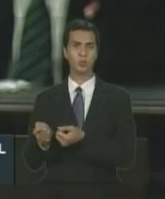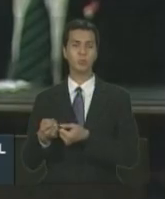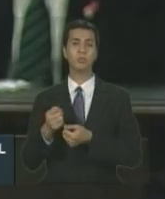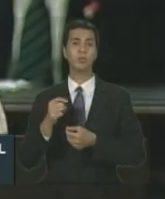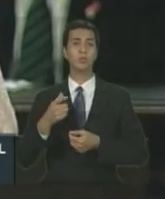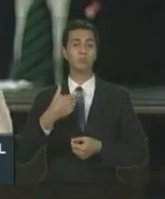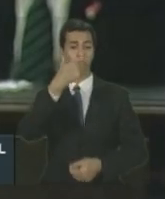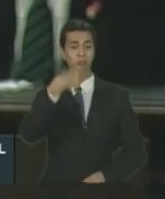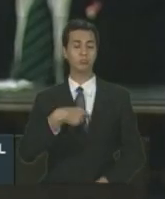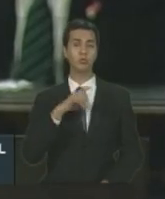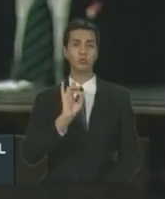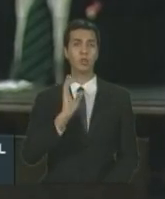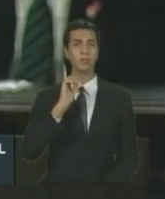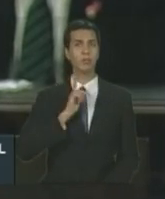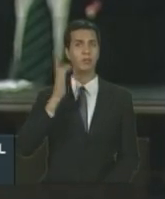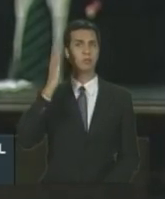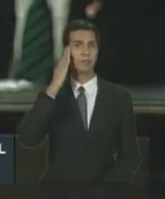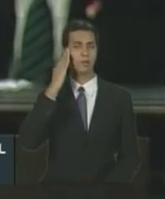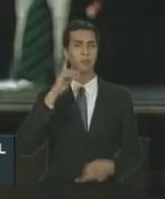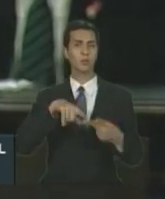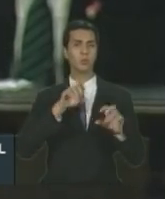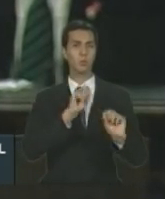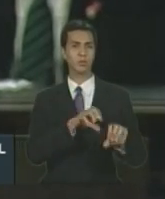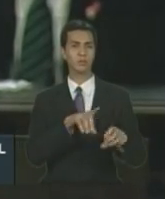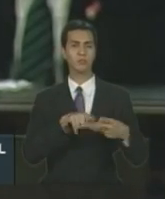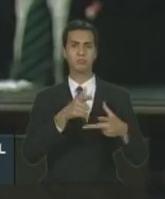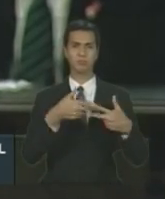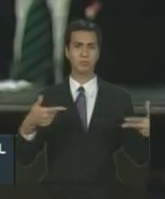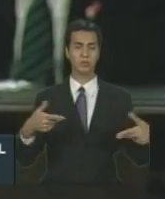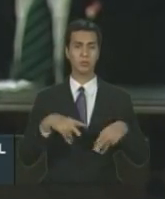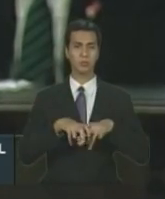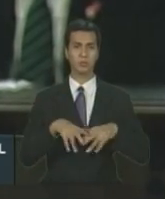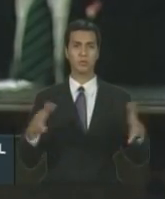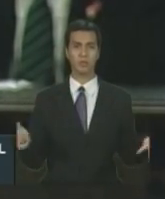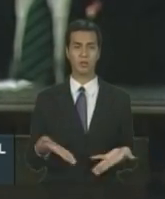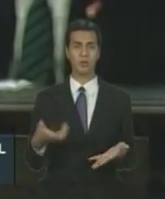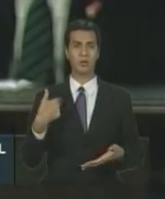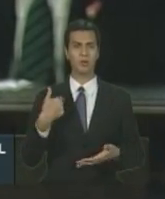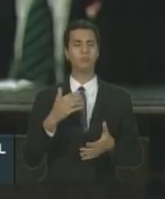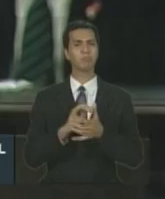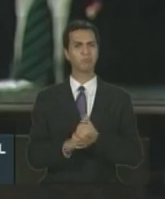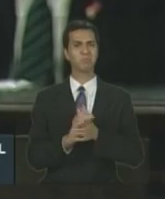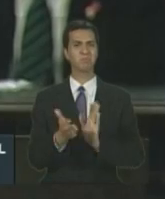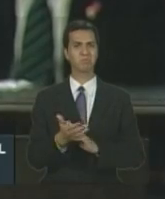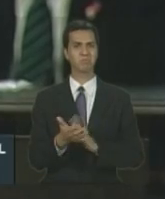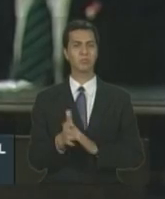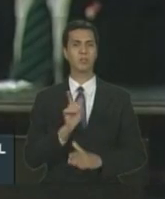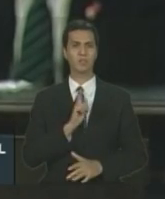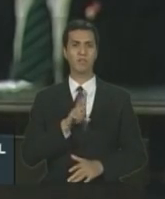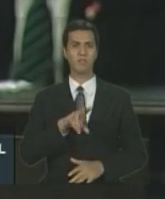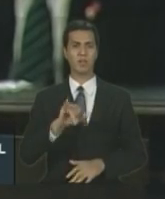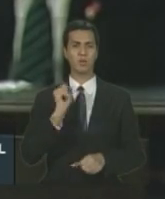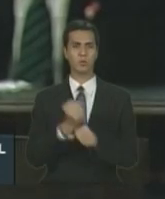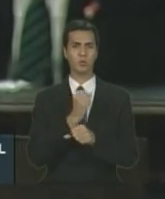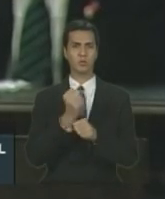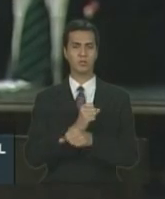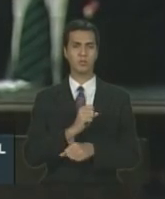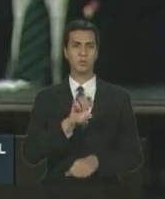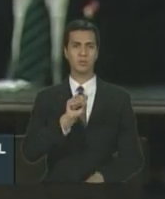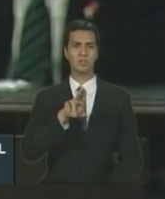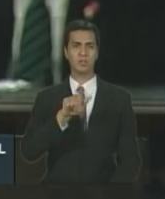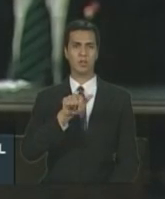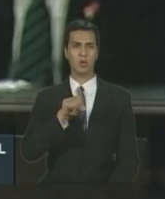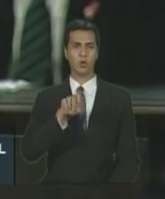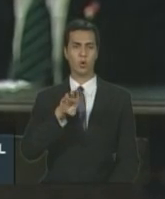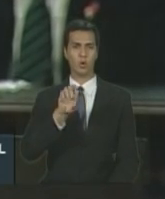Daí porque eu me congratulo com a construção de uma nova sinagoga que contará com o primeiro centro